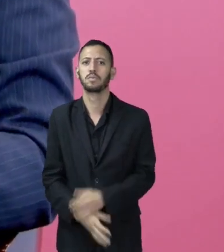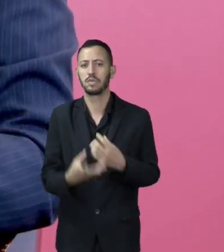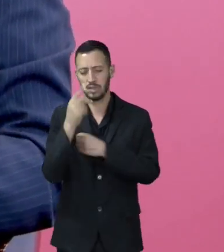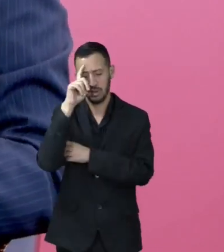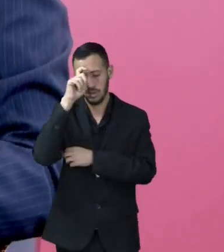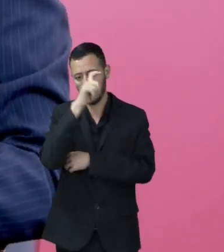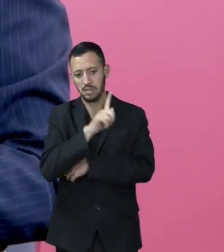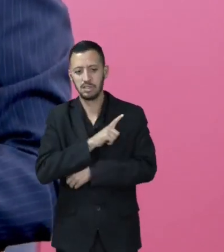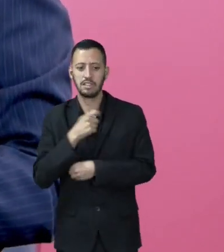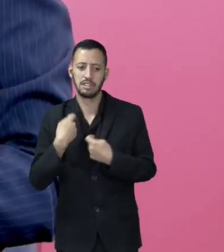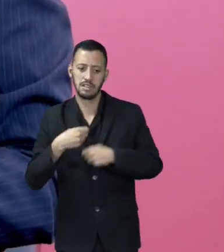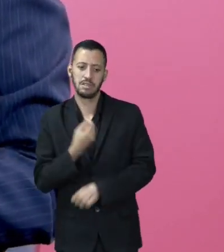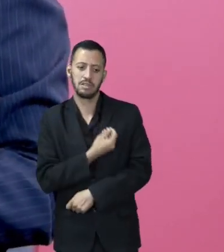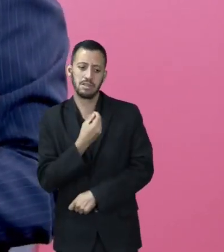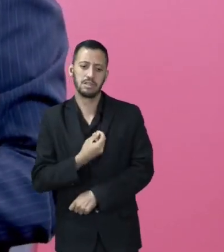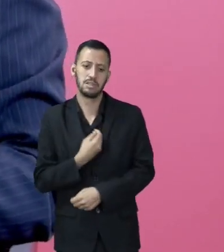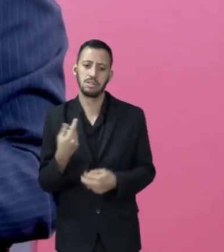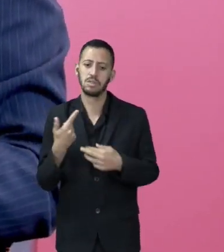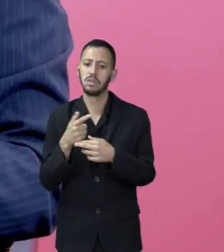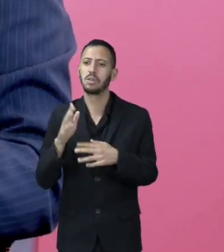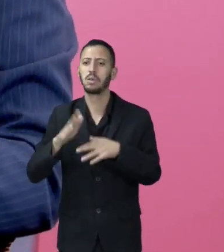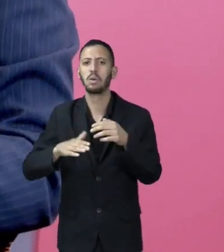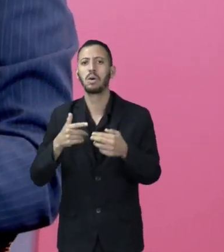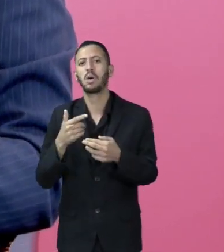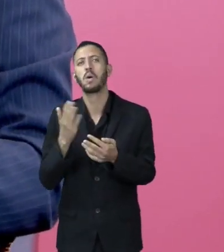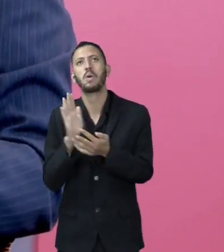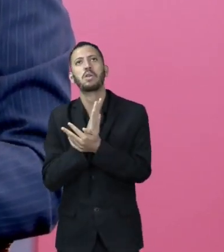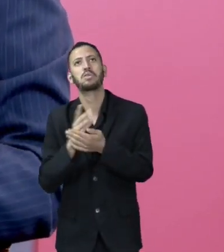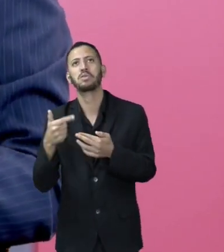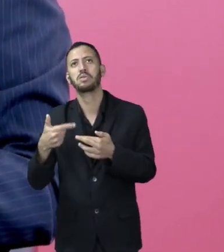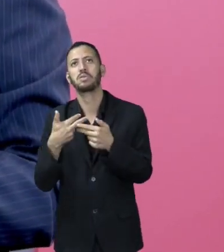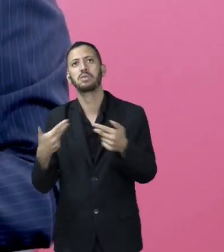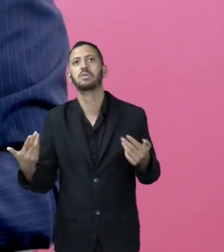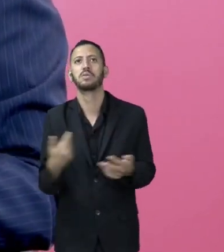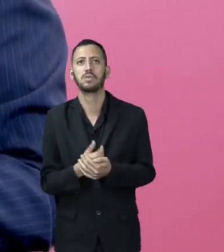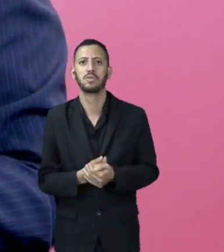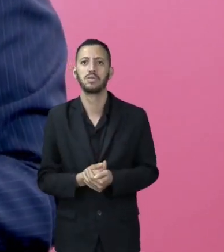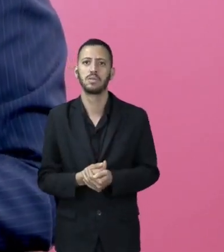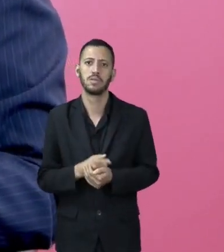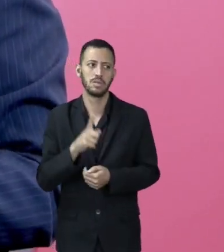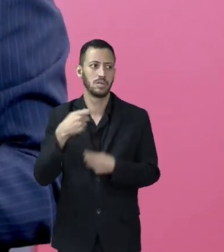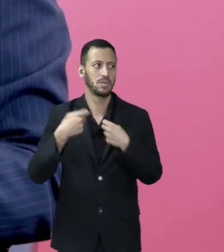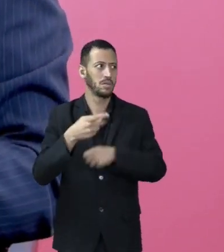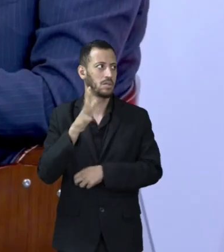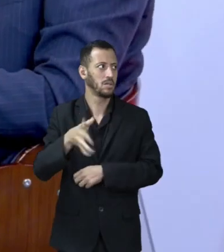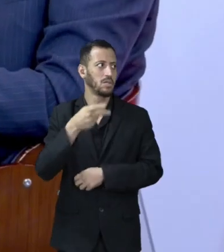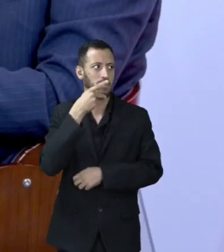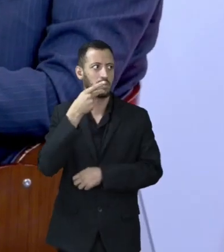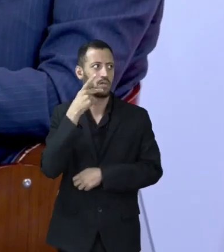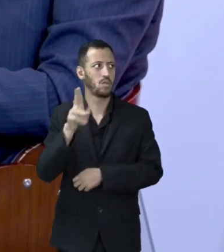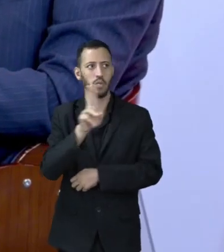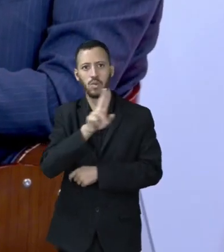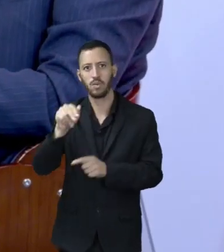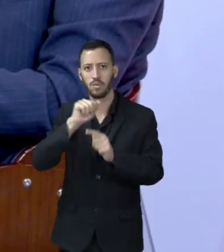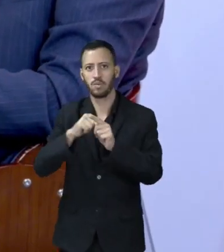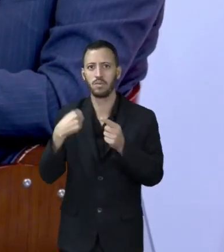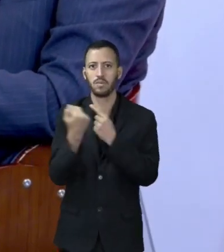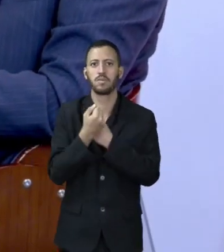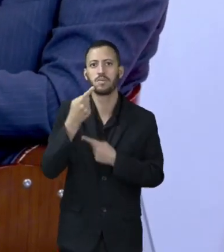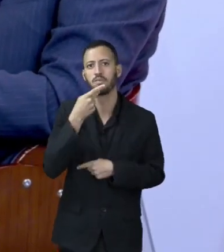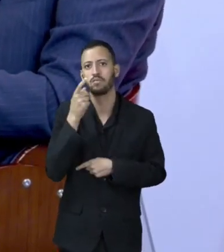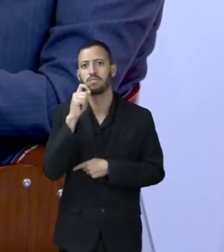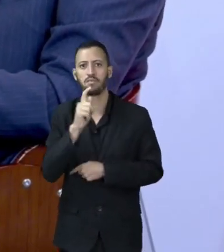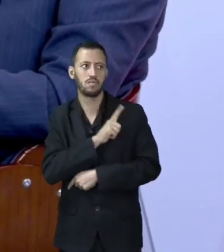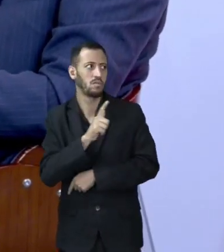difícil a gente ter que conviver realmente com esse tipo de situação, né? E uma outra questão ainda que você até citou, a questão do nome social, que